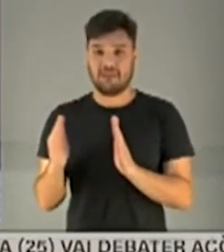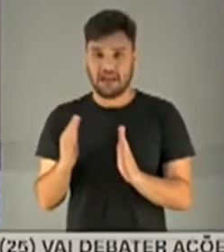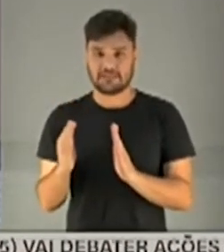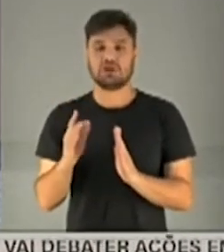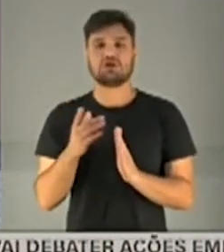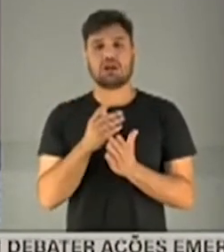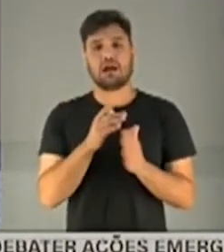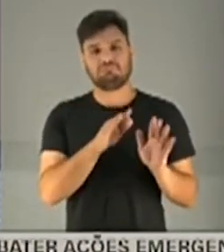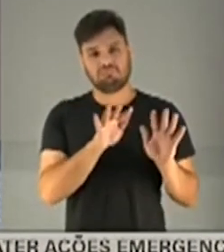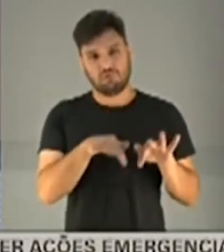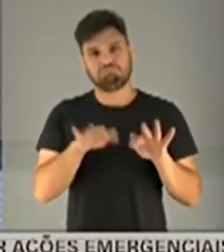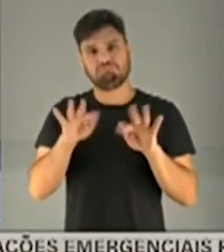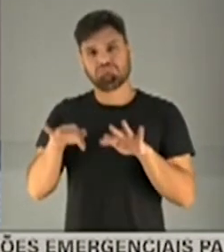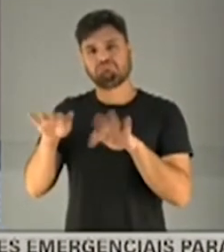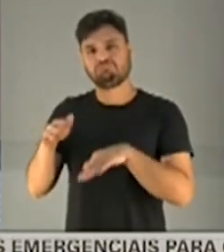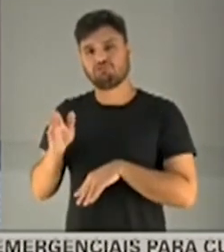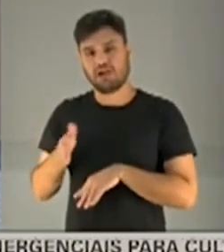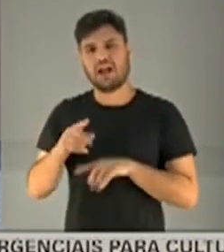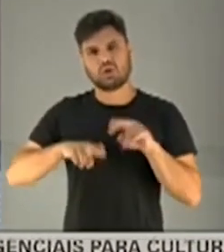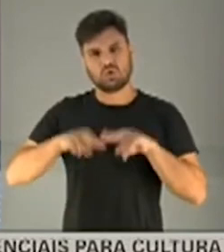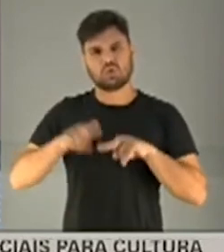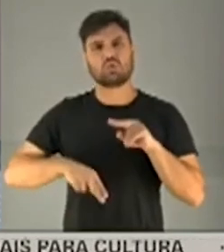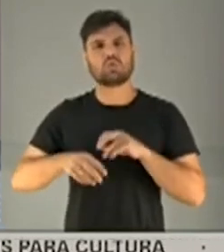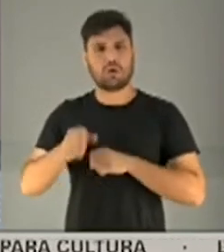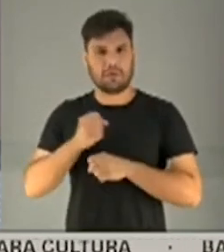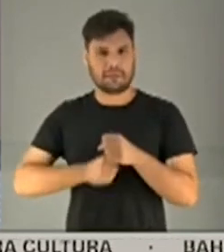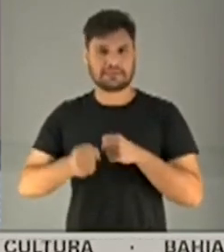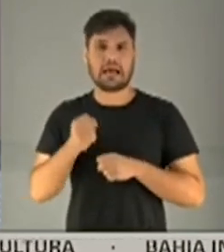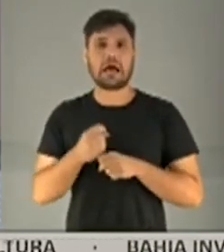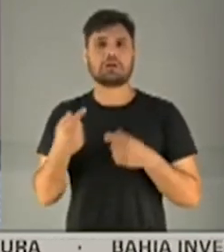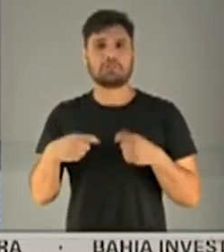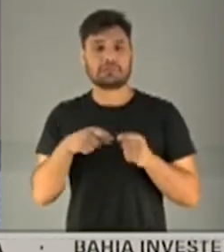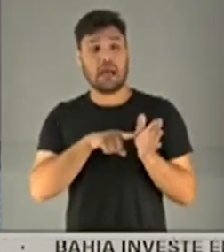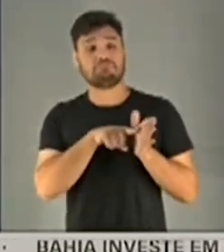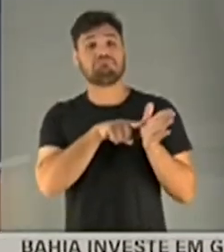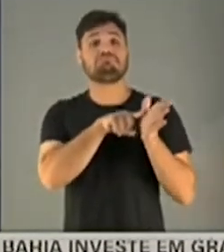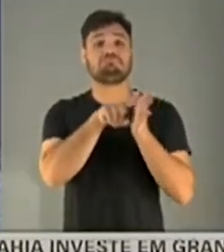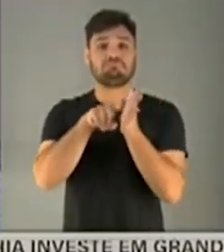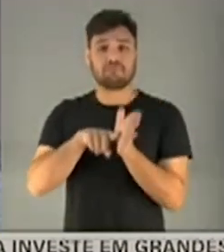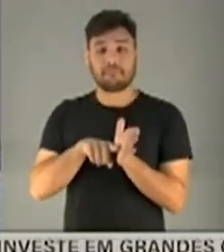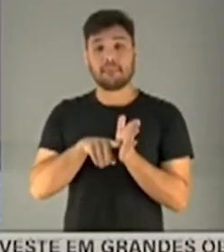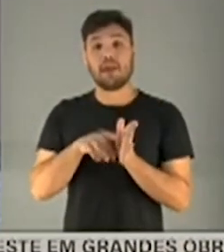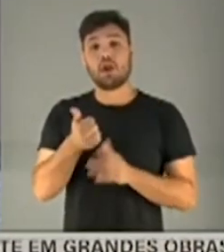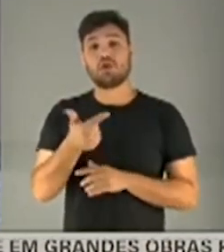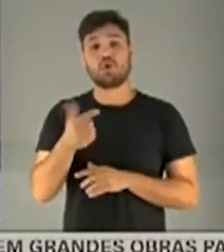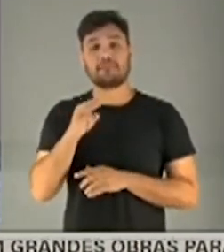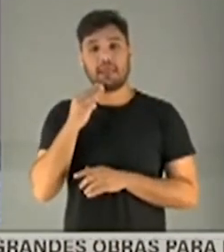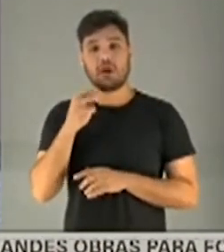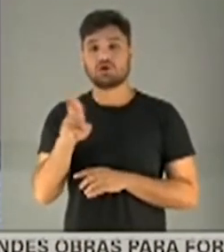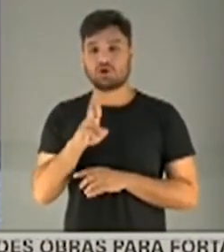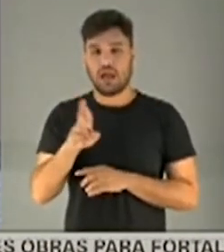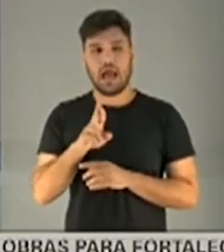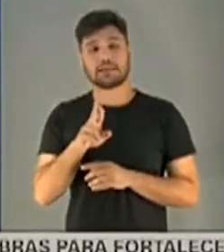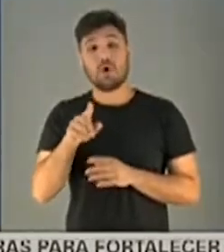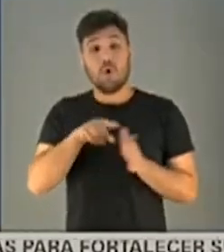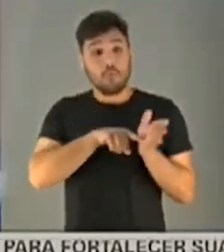foram concluídas e era junho do ano passado, então era necessário manter o monitoramento. O estudo custou 12 milhões de reais, o monitoramento